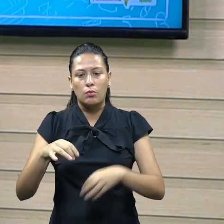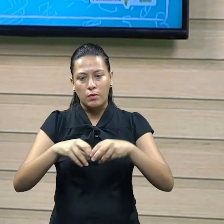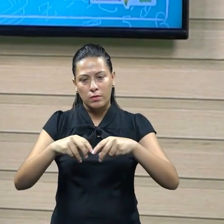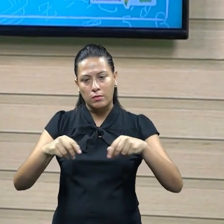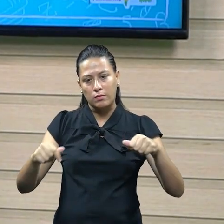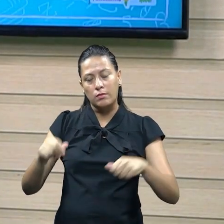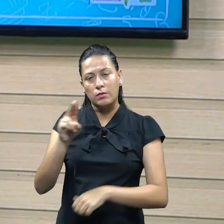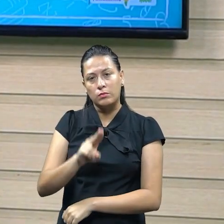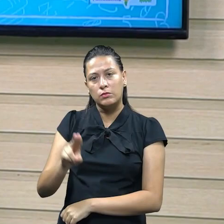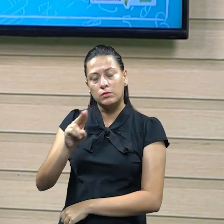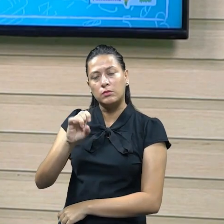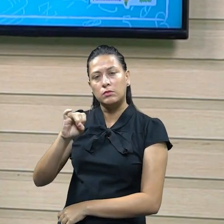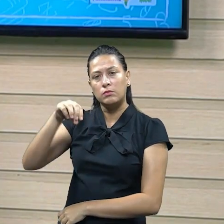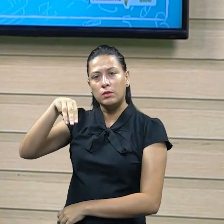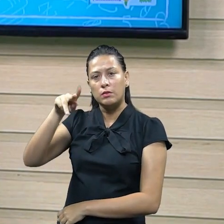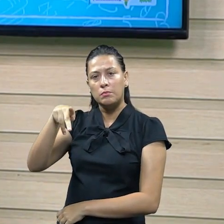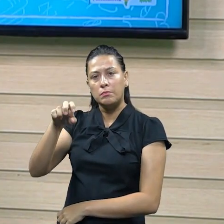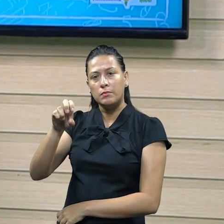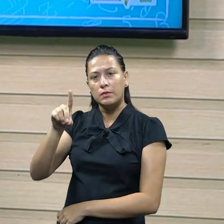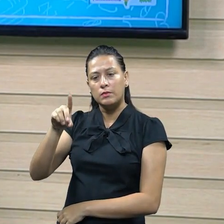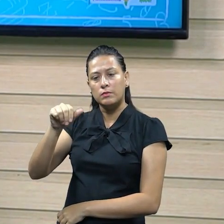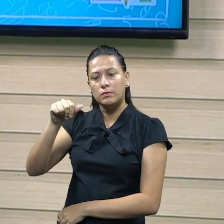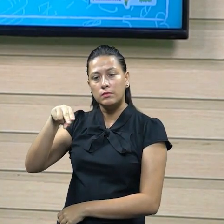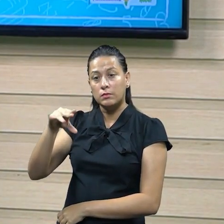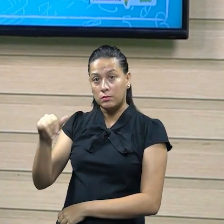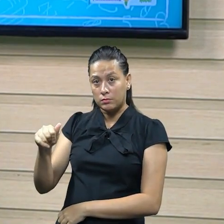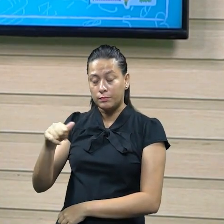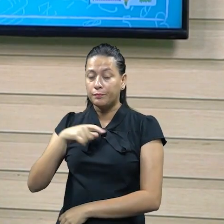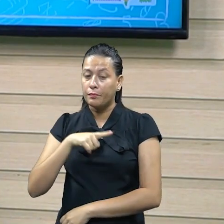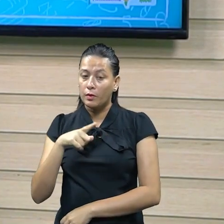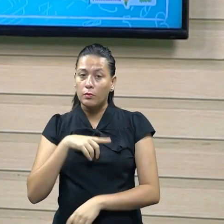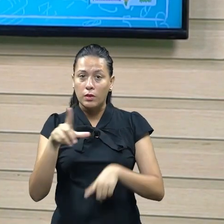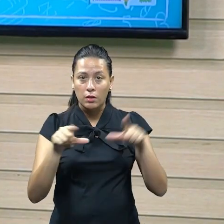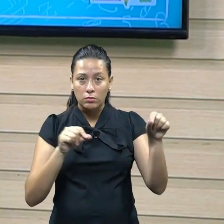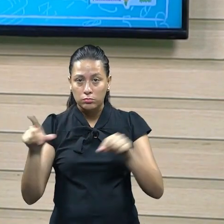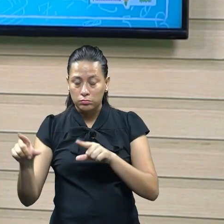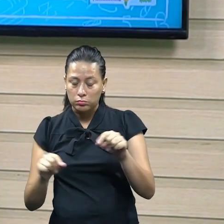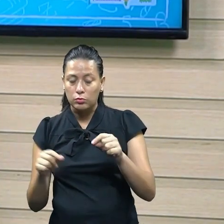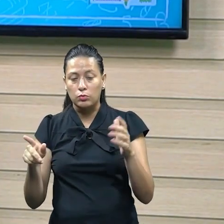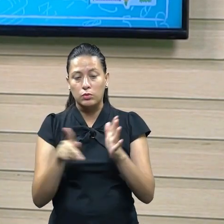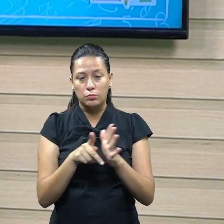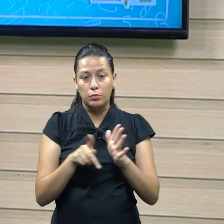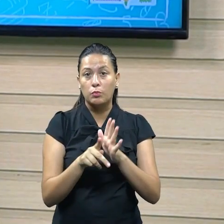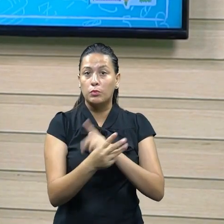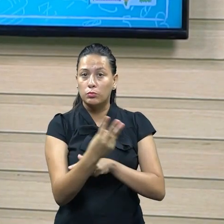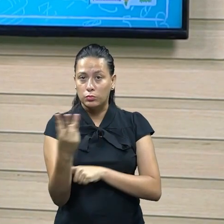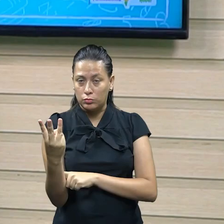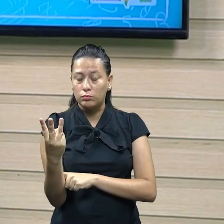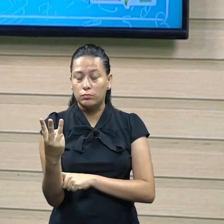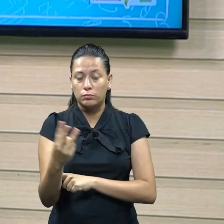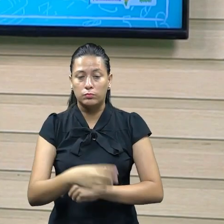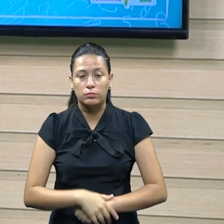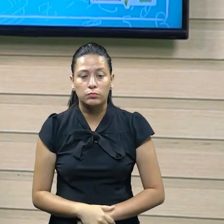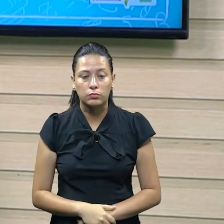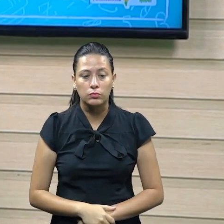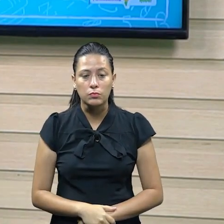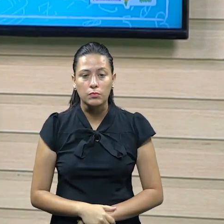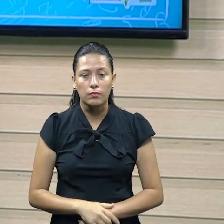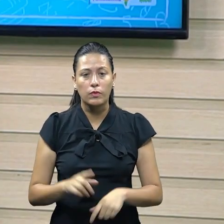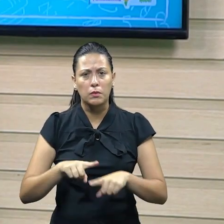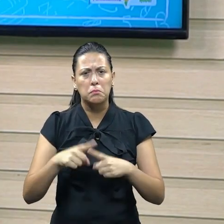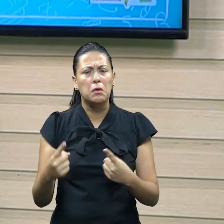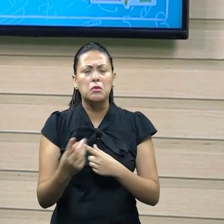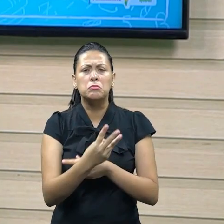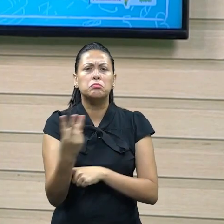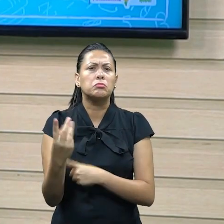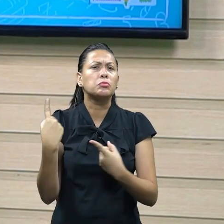aí nós temos a classificação, a configuração desses três tipos. Mas por que nós temos